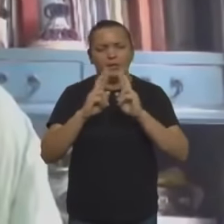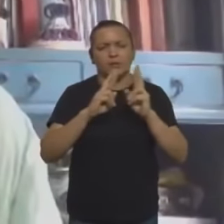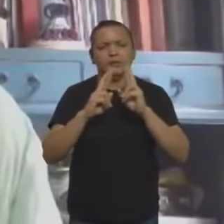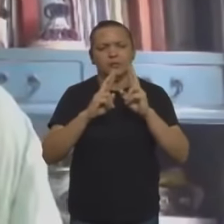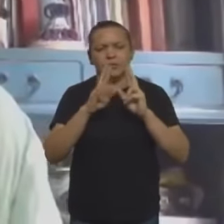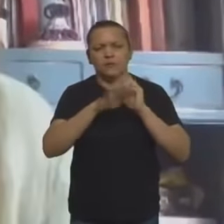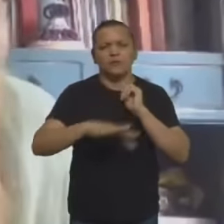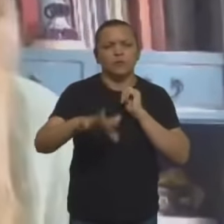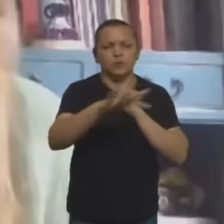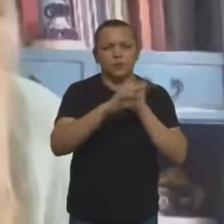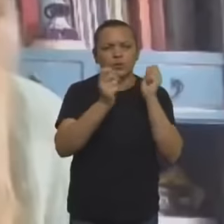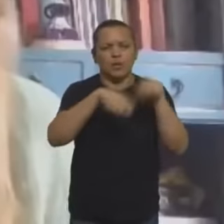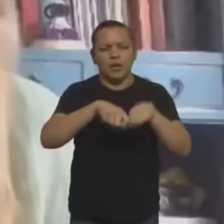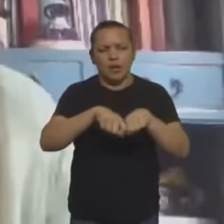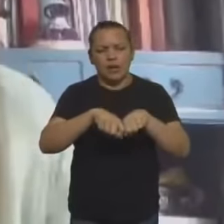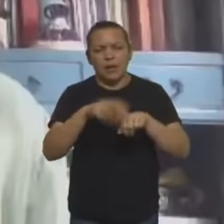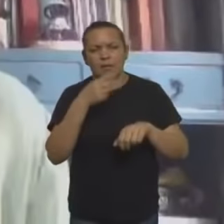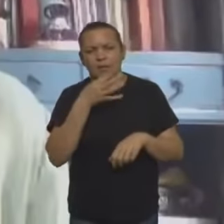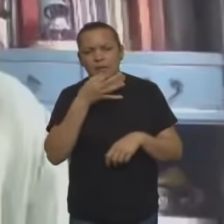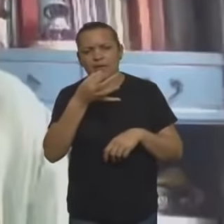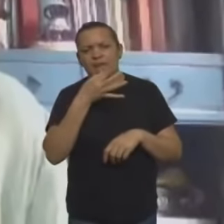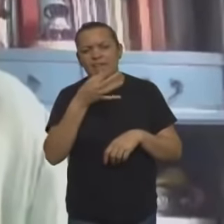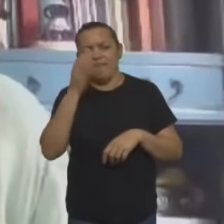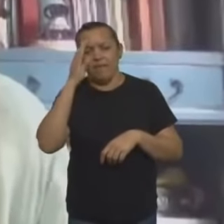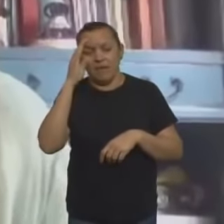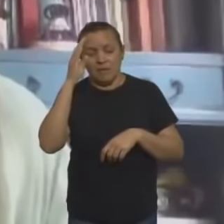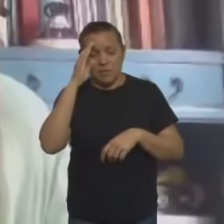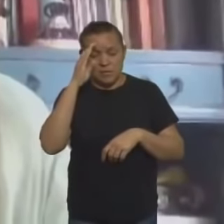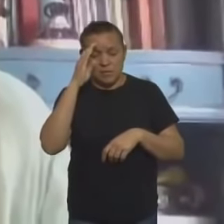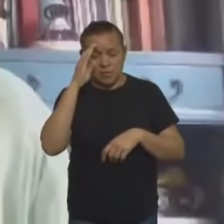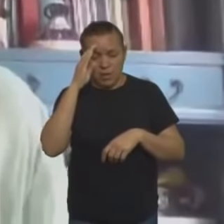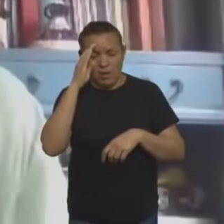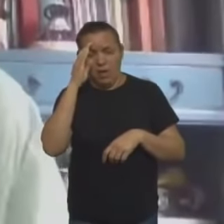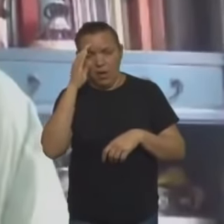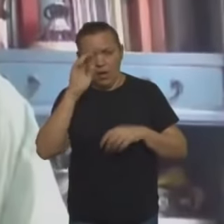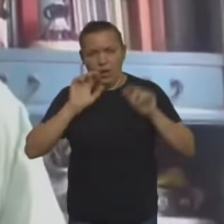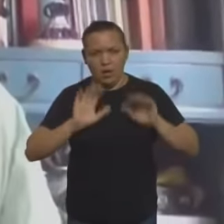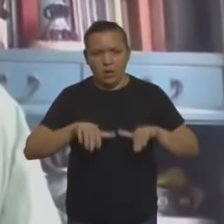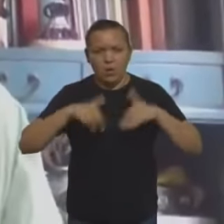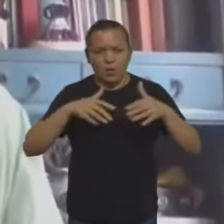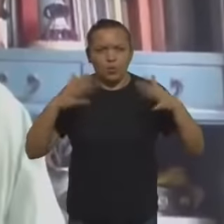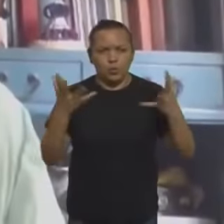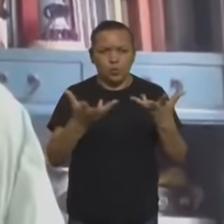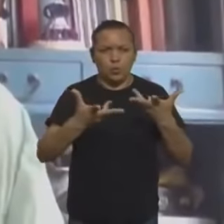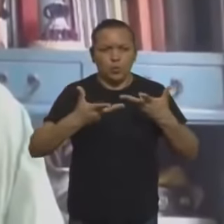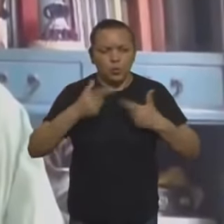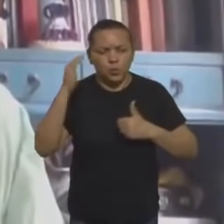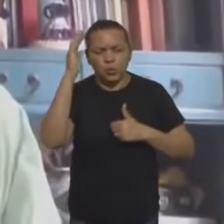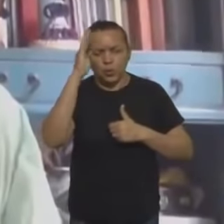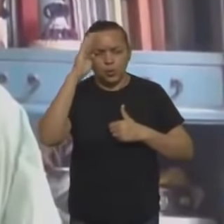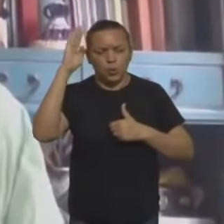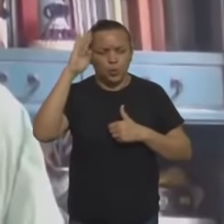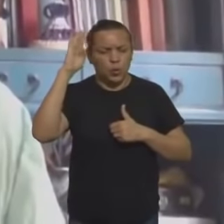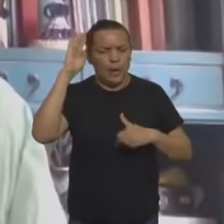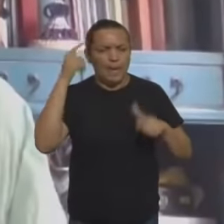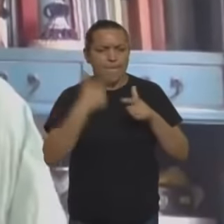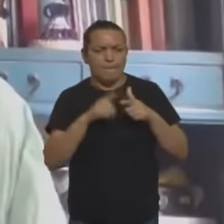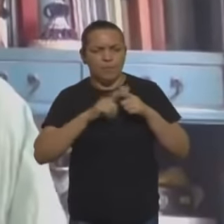forma geral. A gente fala que principalmente o desempenho acadêmico e a diminuição dos